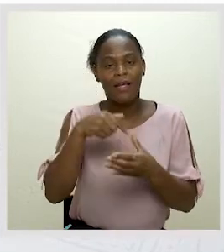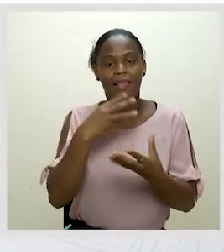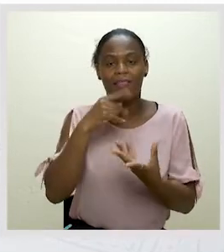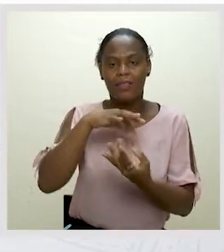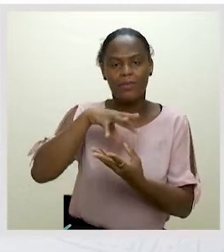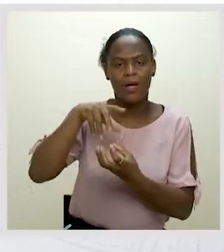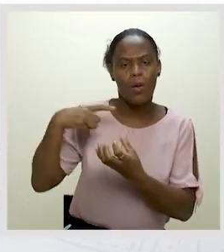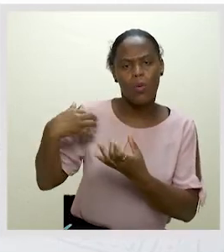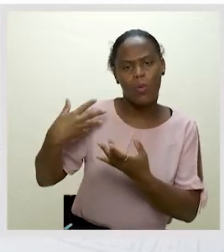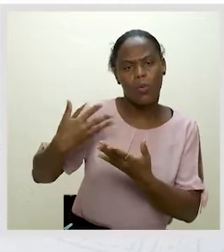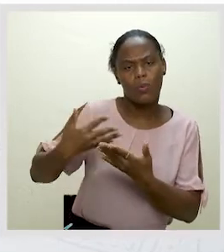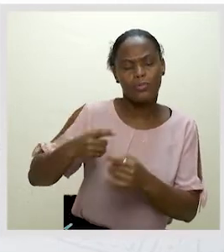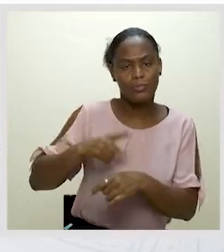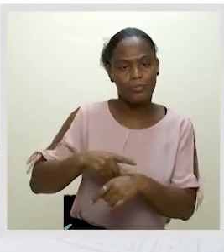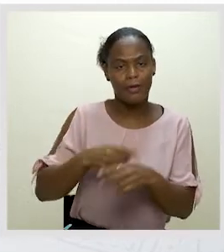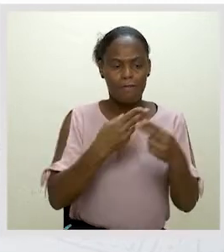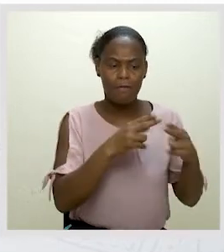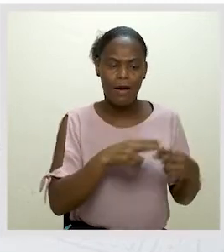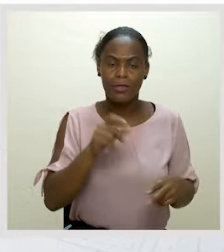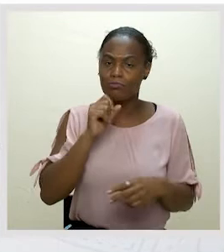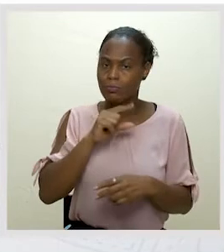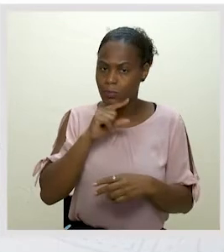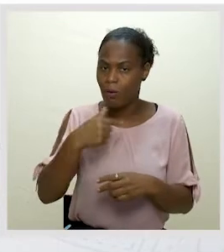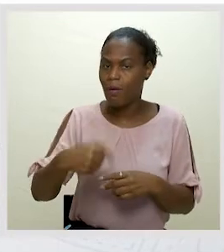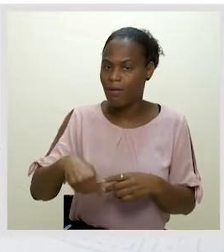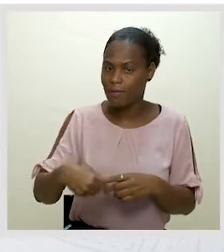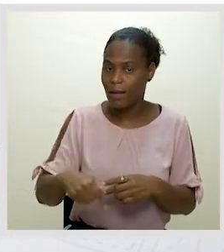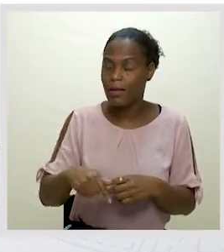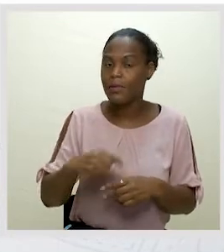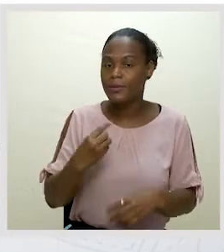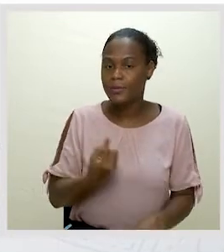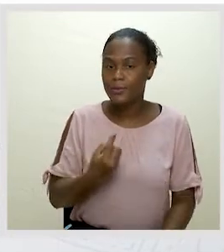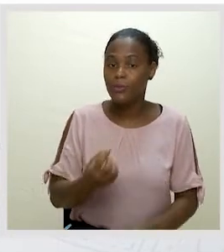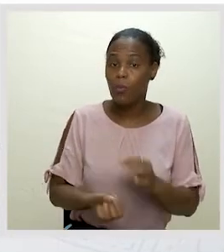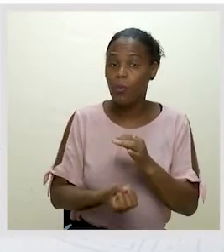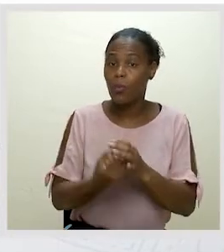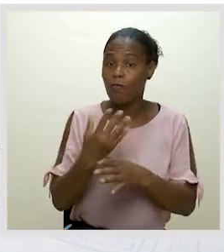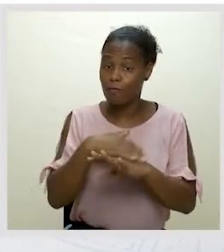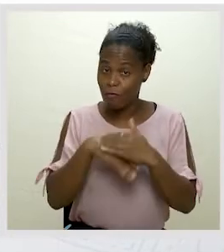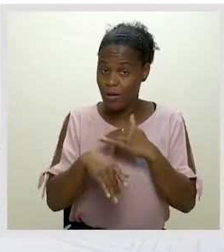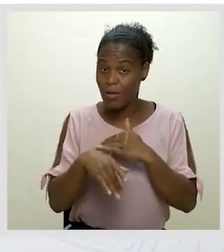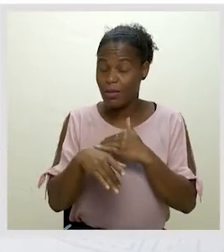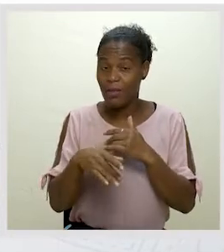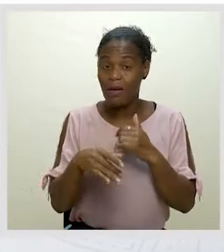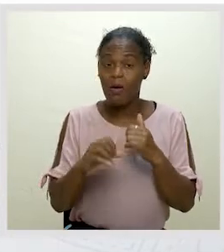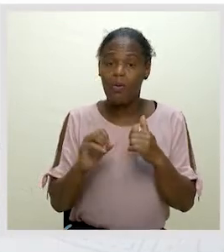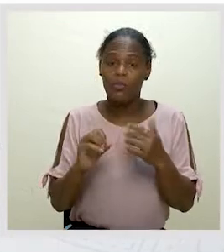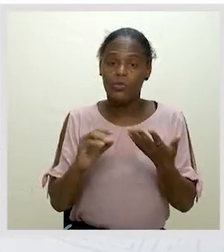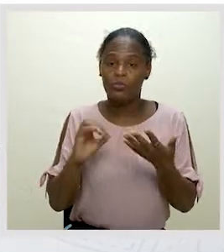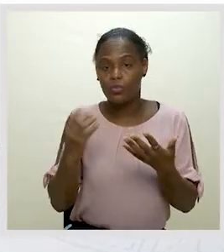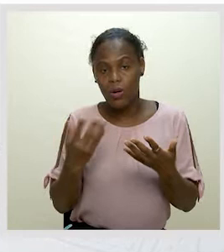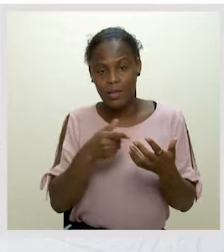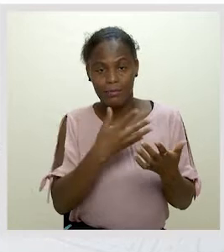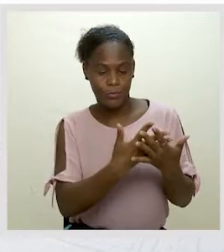Terra, ao longo dos tempos, várias hipóteses têm sido formuladas,